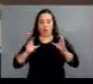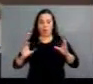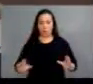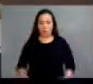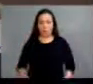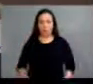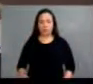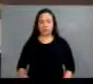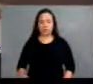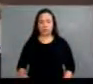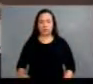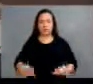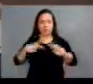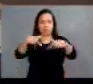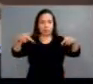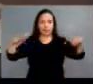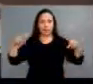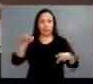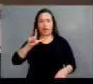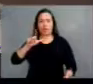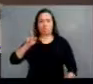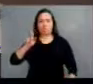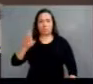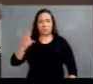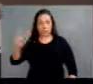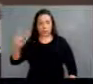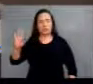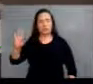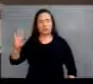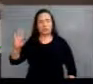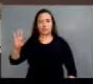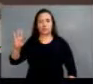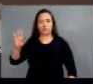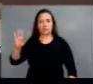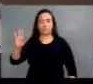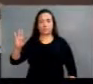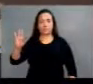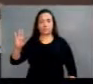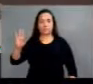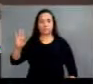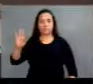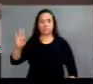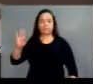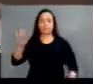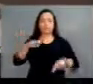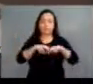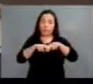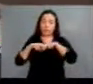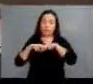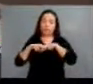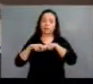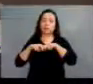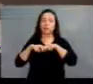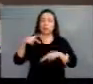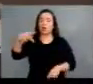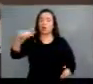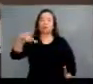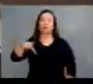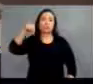comportamento, a conduta de LGBTs, criminalizando, portanto, esta